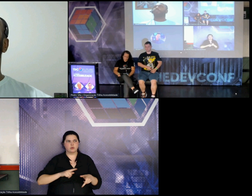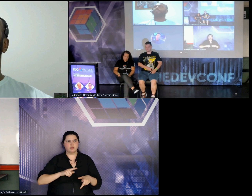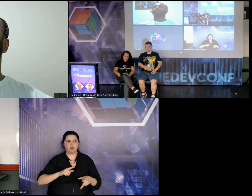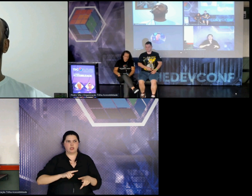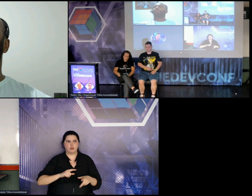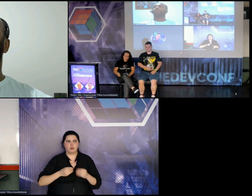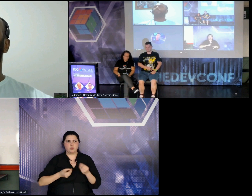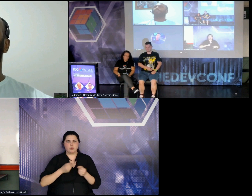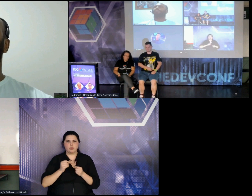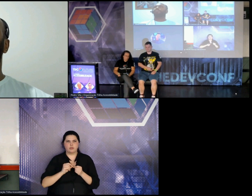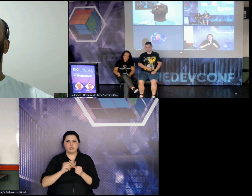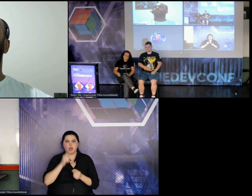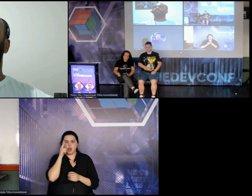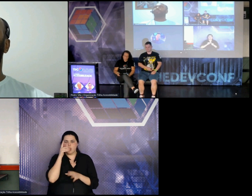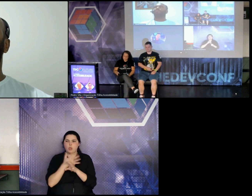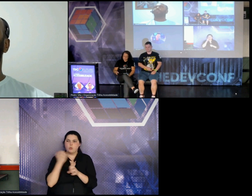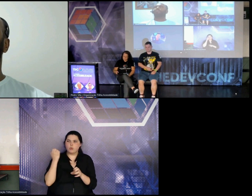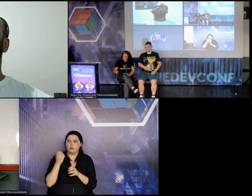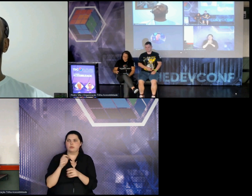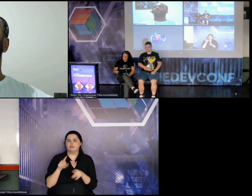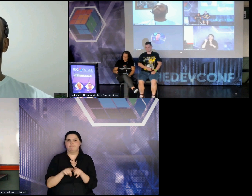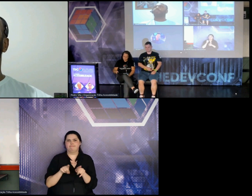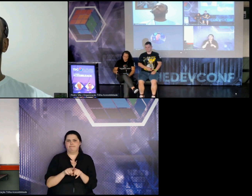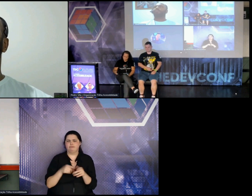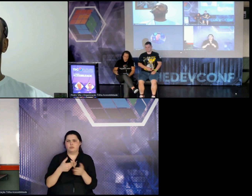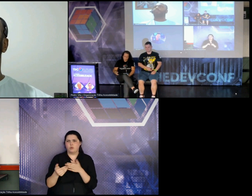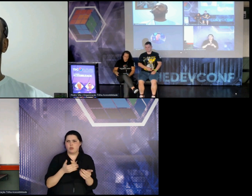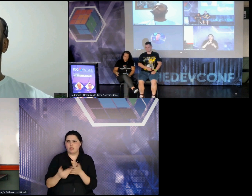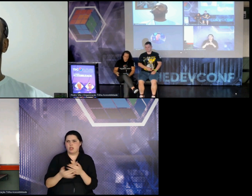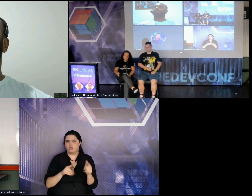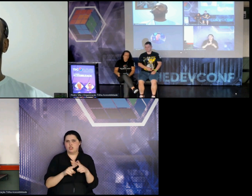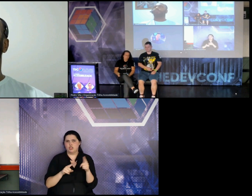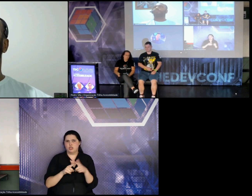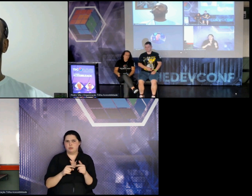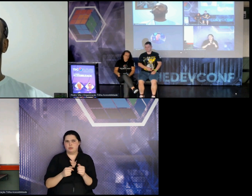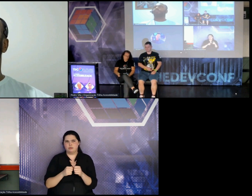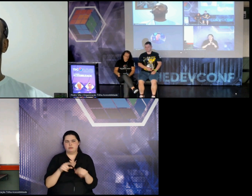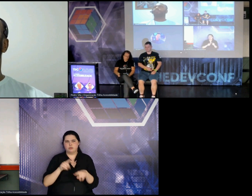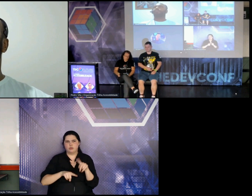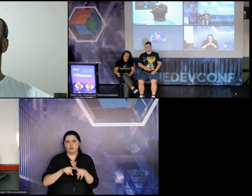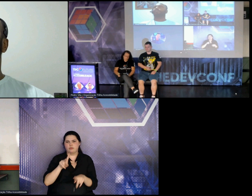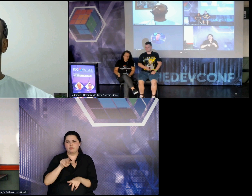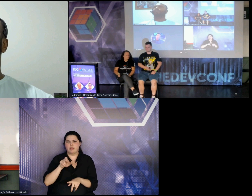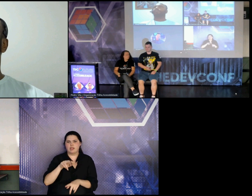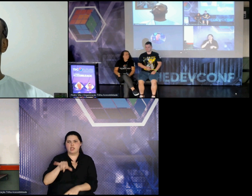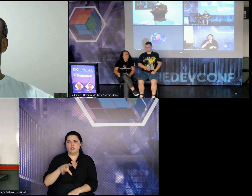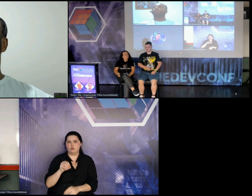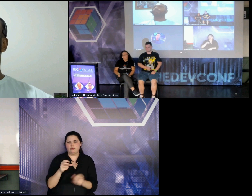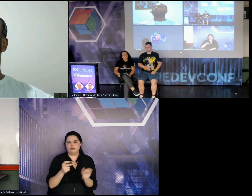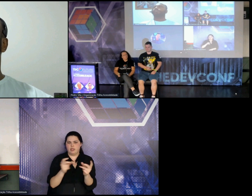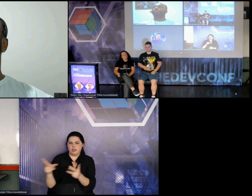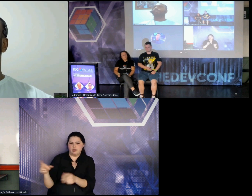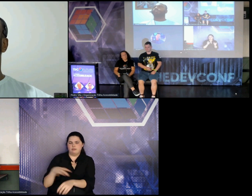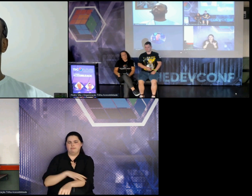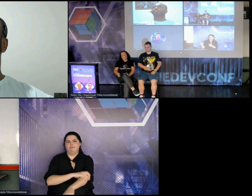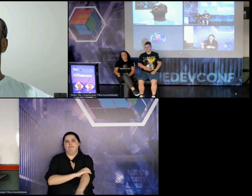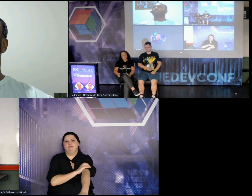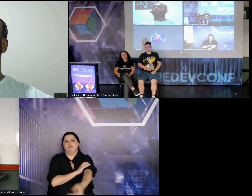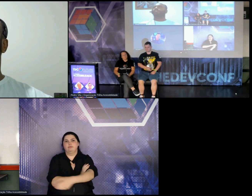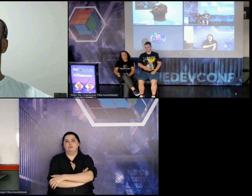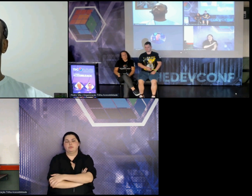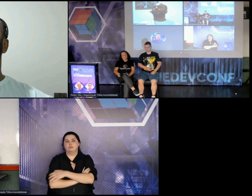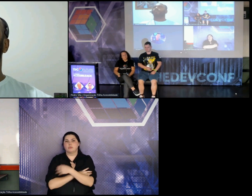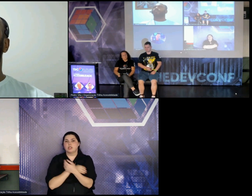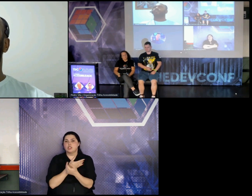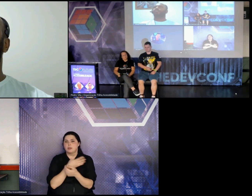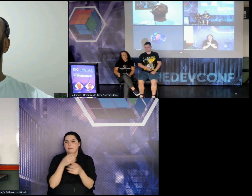de retorno financeiro, seja em qualquer dos produtos. Vamos levar para o varejo, por exemplo, né? O quanto que a gente deixa de